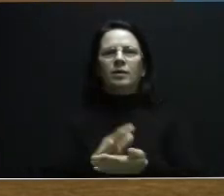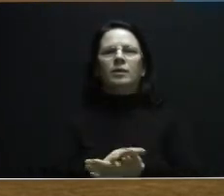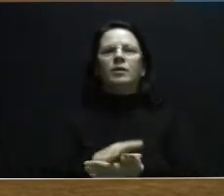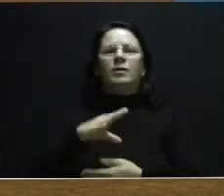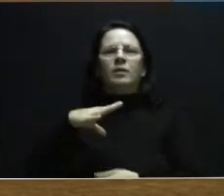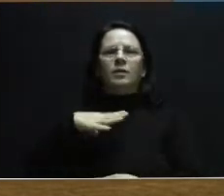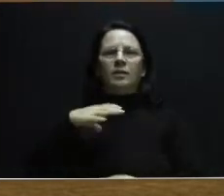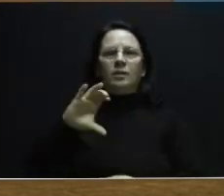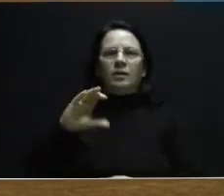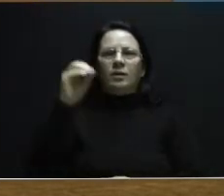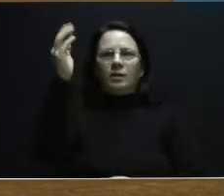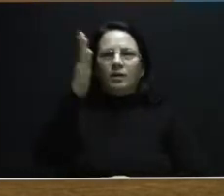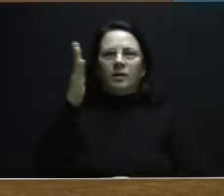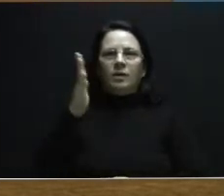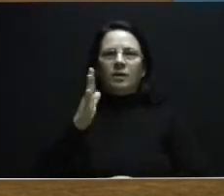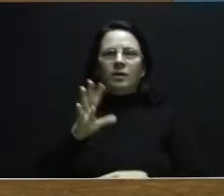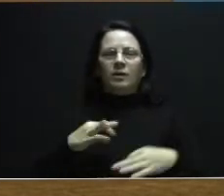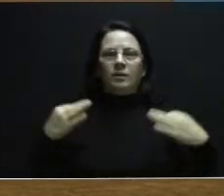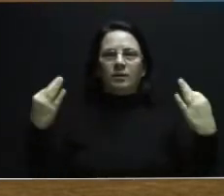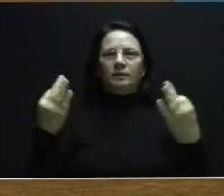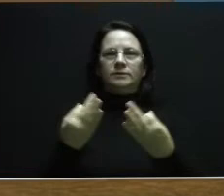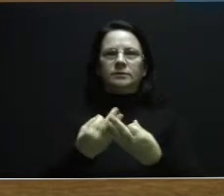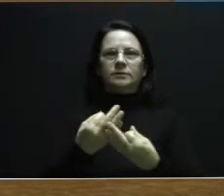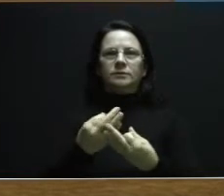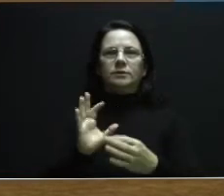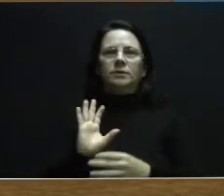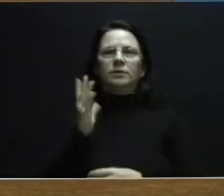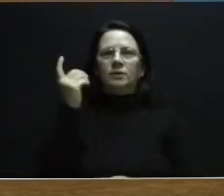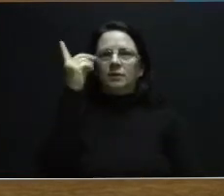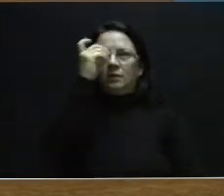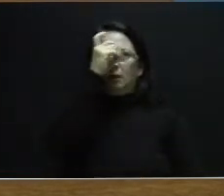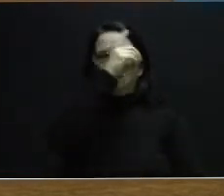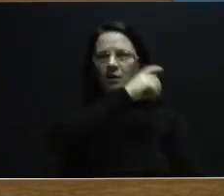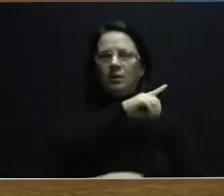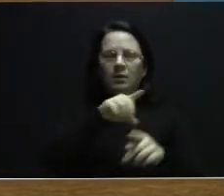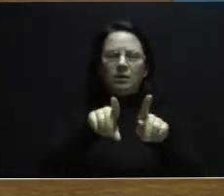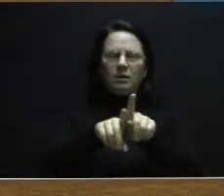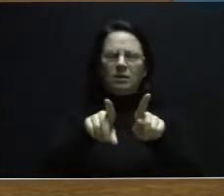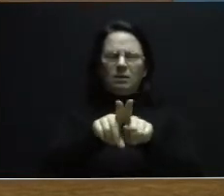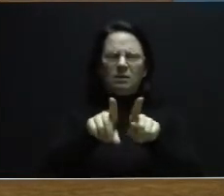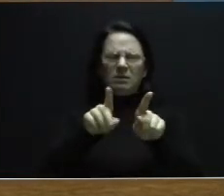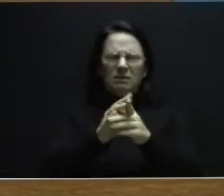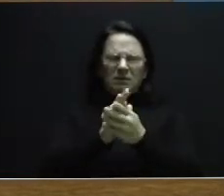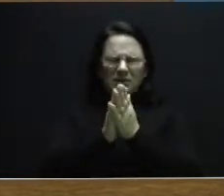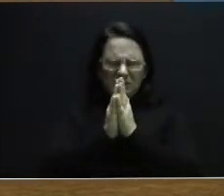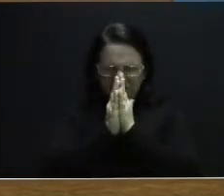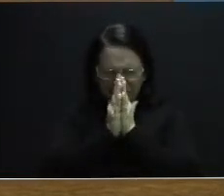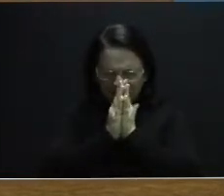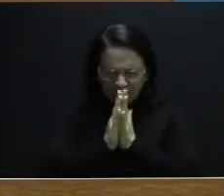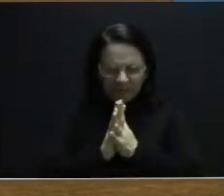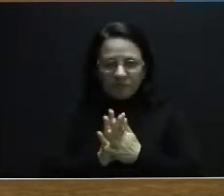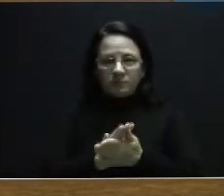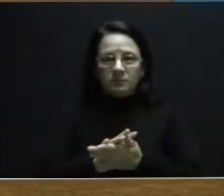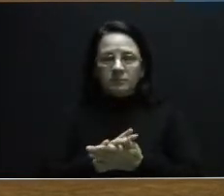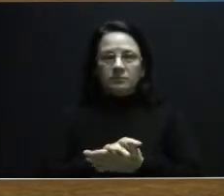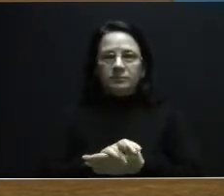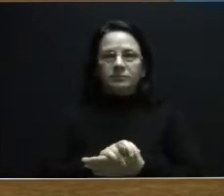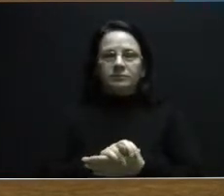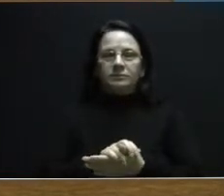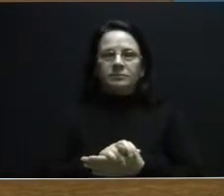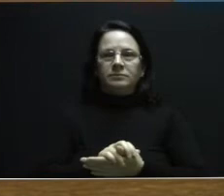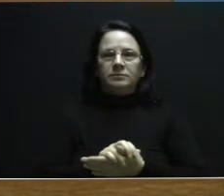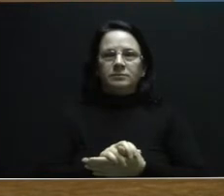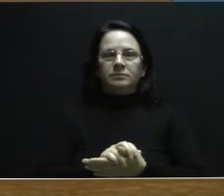cubatense, a família do Brasil, momentos difíceis que estamos passando. Eu, quando subo a serra, tenho ouvido muita rádio, sem querer fazer